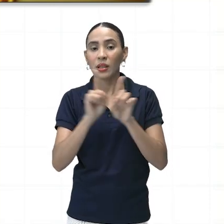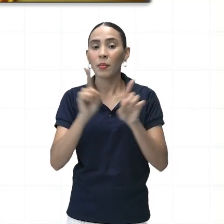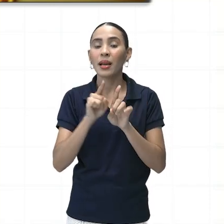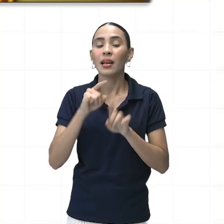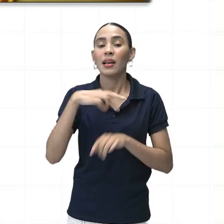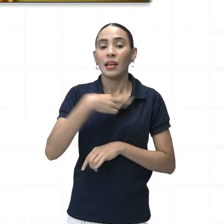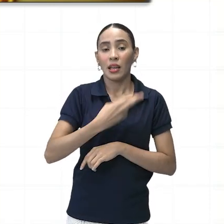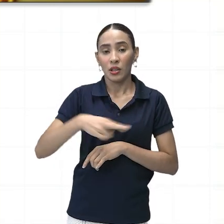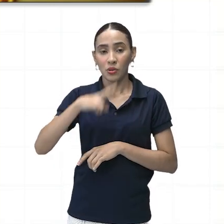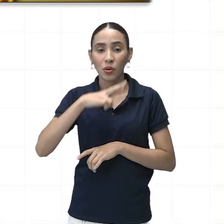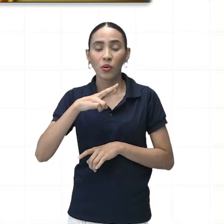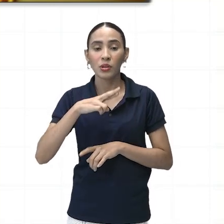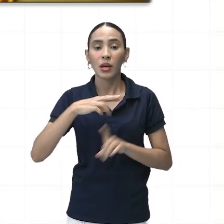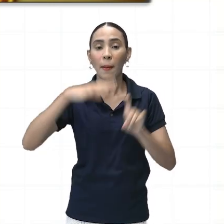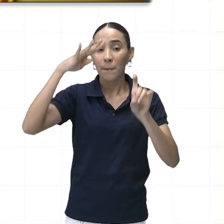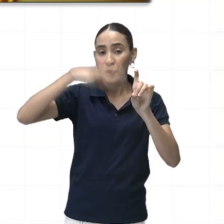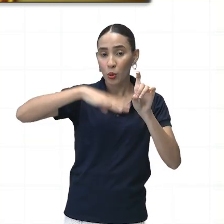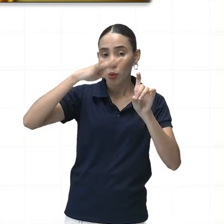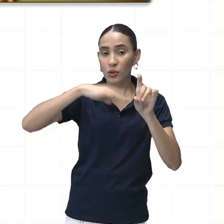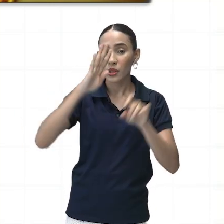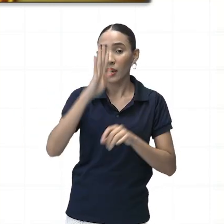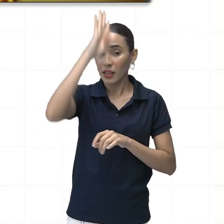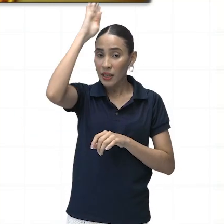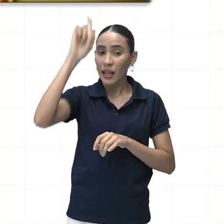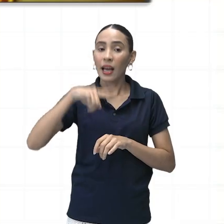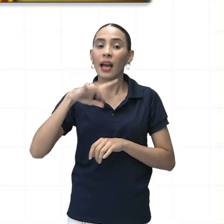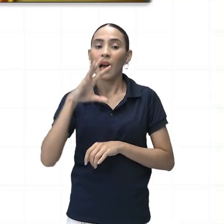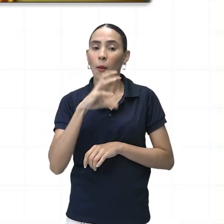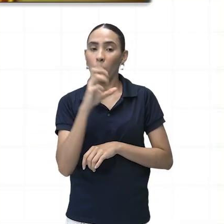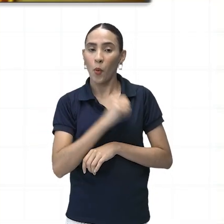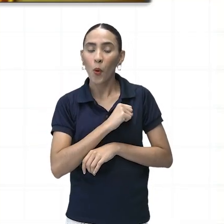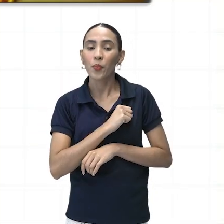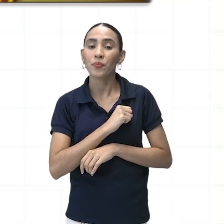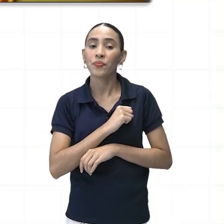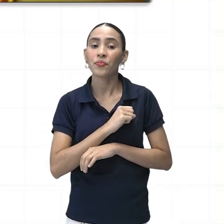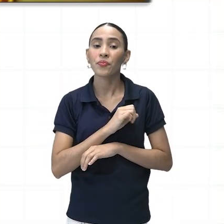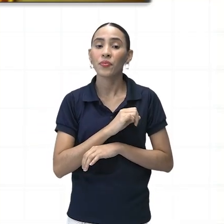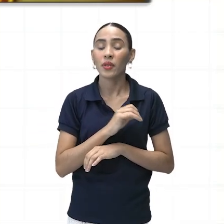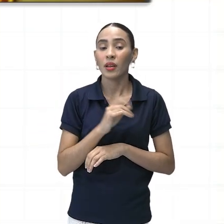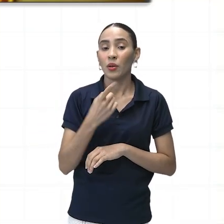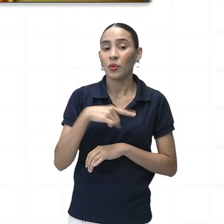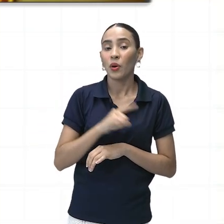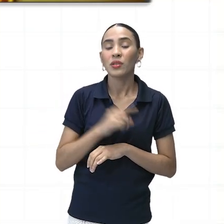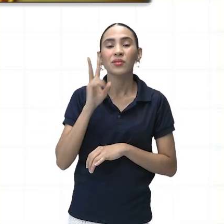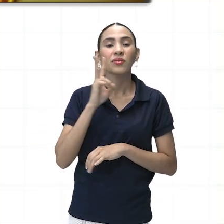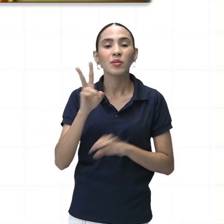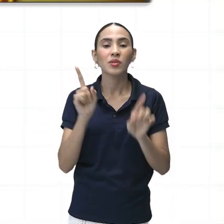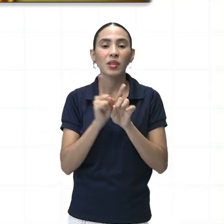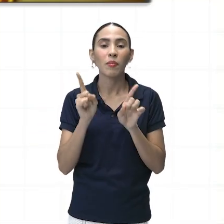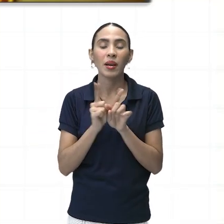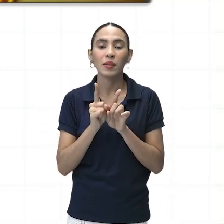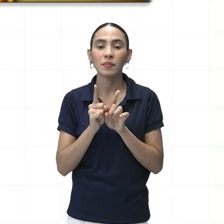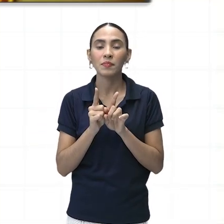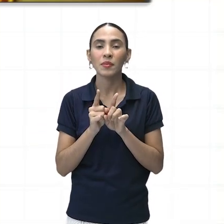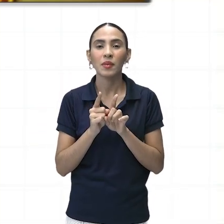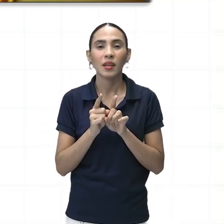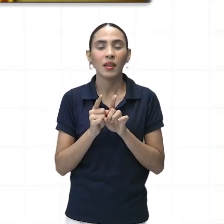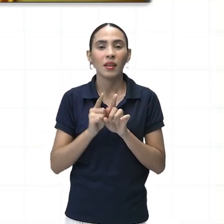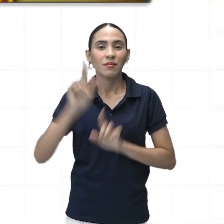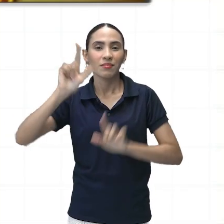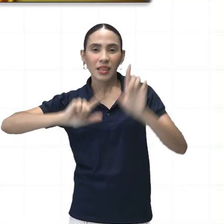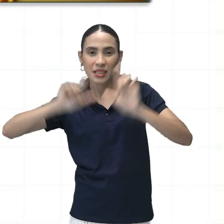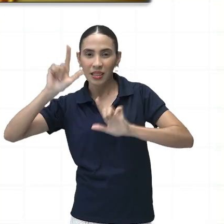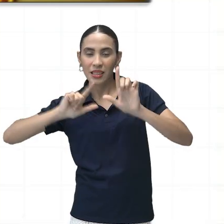nas religiões, na mitologia grega, é a deusa do amor, né? Tanto vimos assim aí nas novelas,